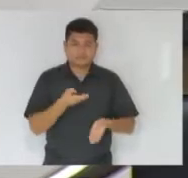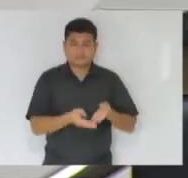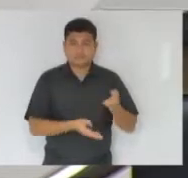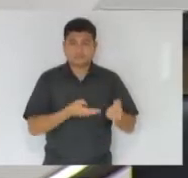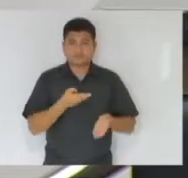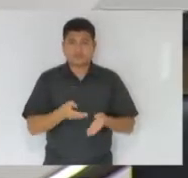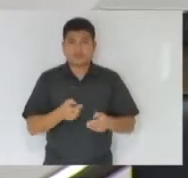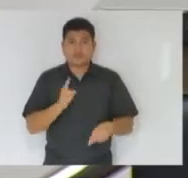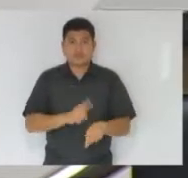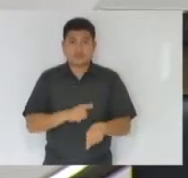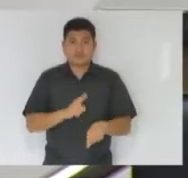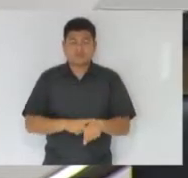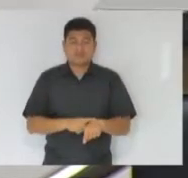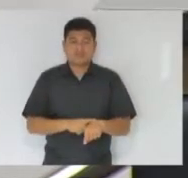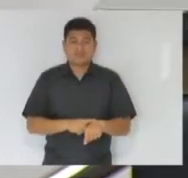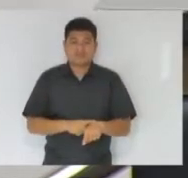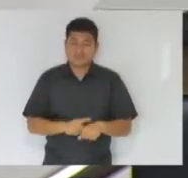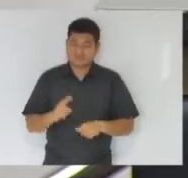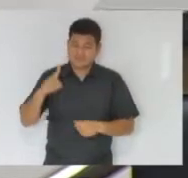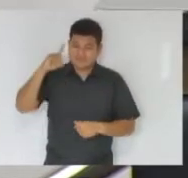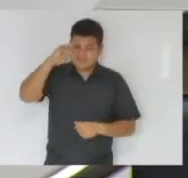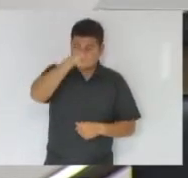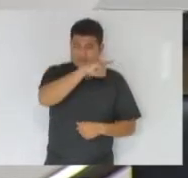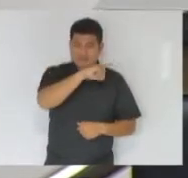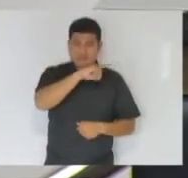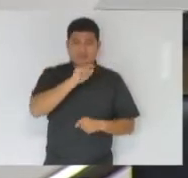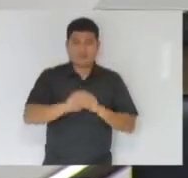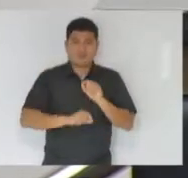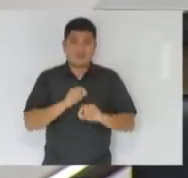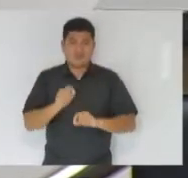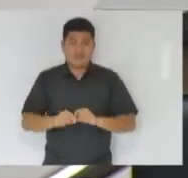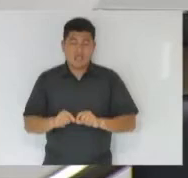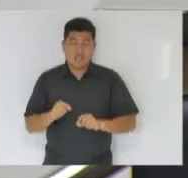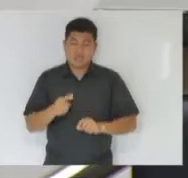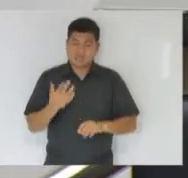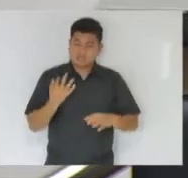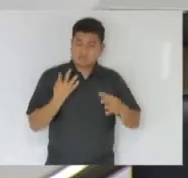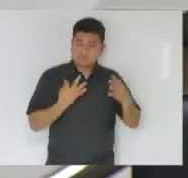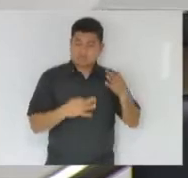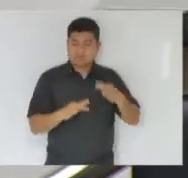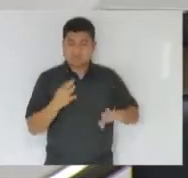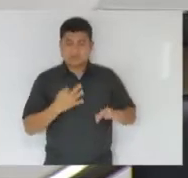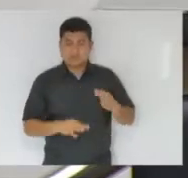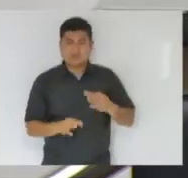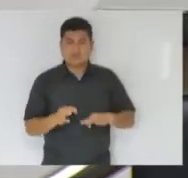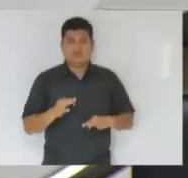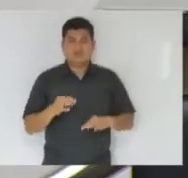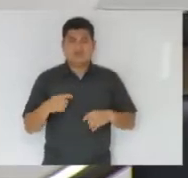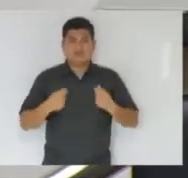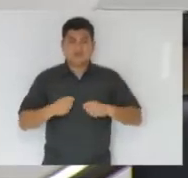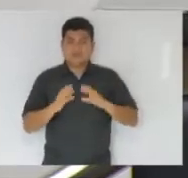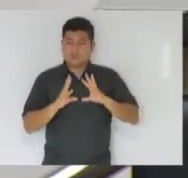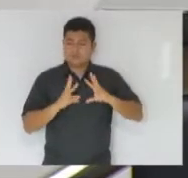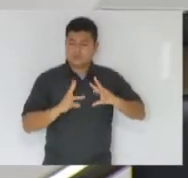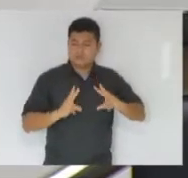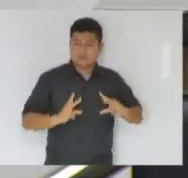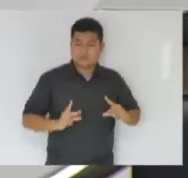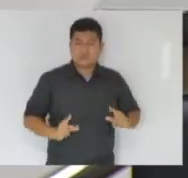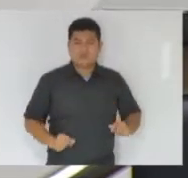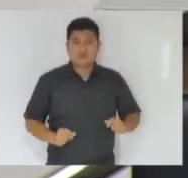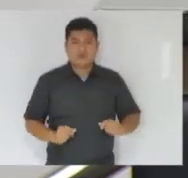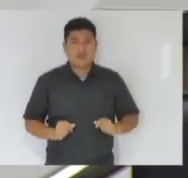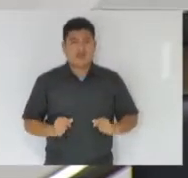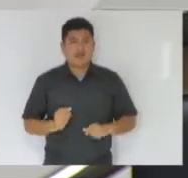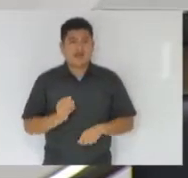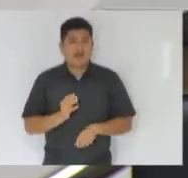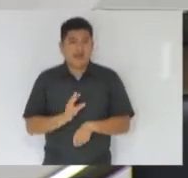maior vulnerabilidade, momento que a pessoa está com dor e precisa realmente sanar aquela doença para que